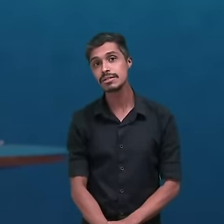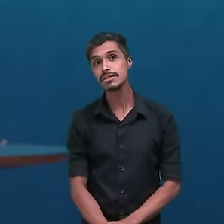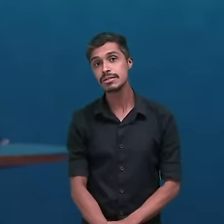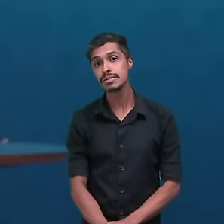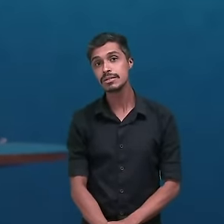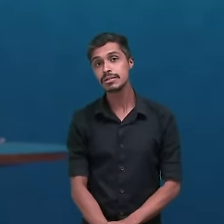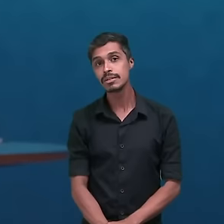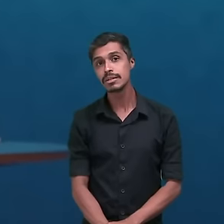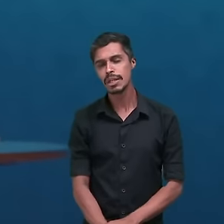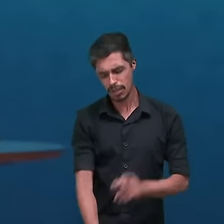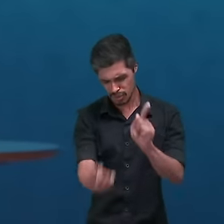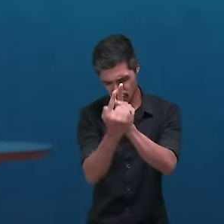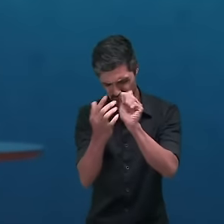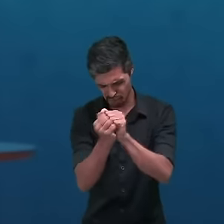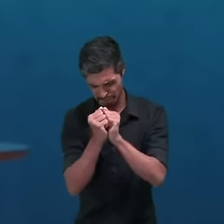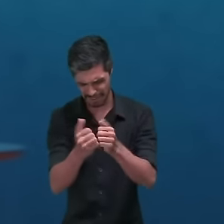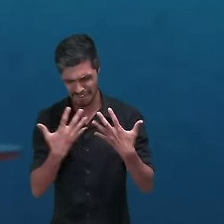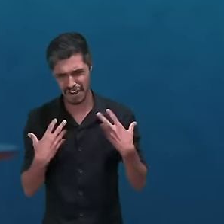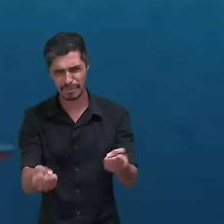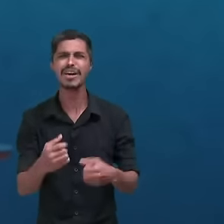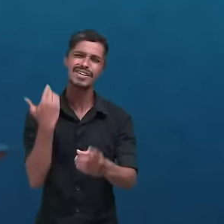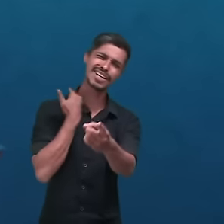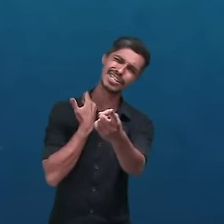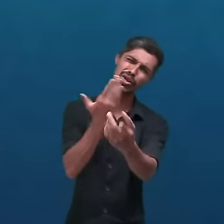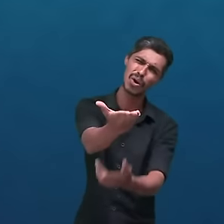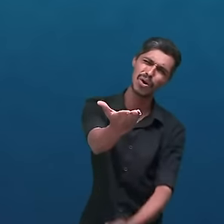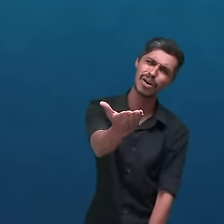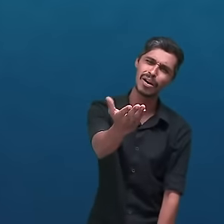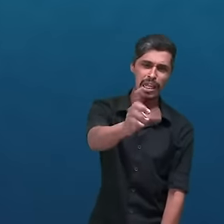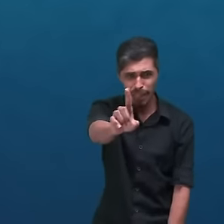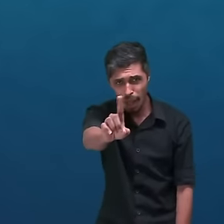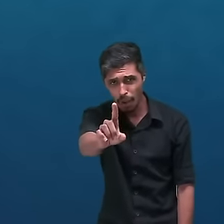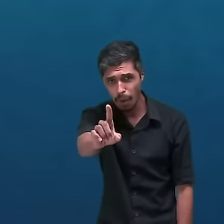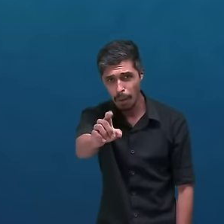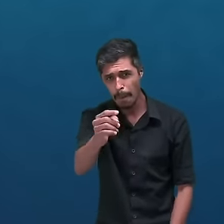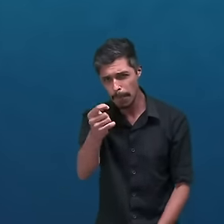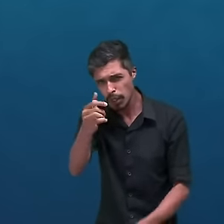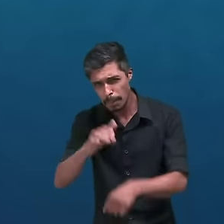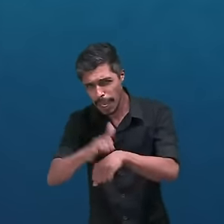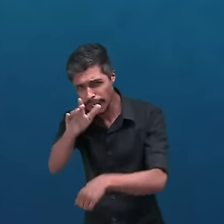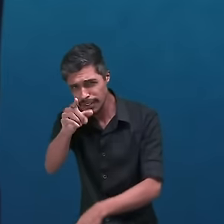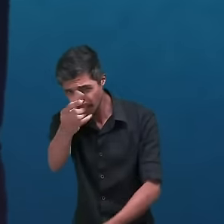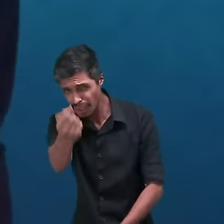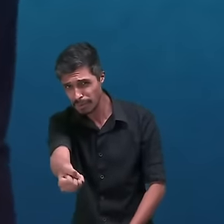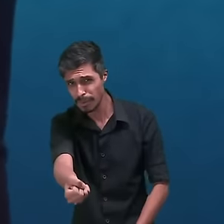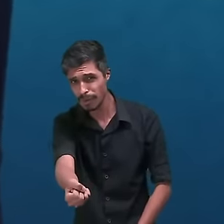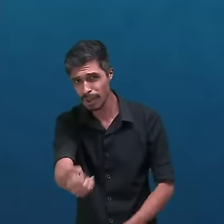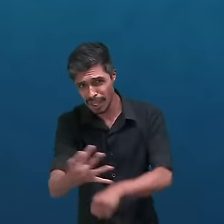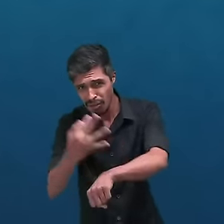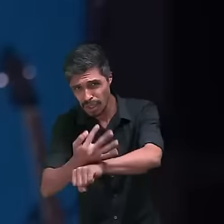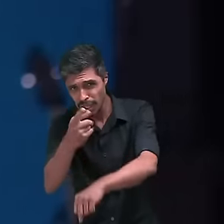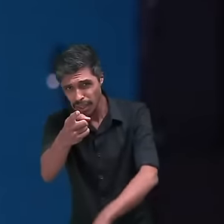Fica aqui comigo, está cansado? Pose um pouquinho mais.